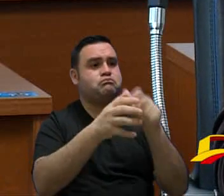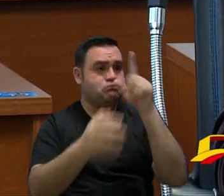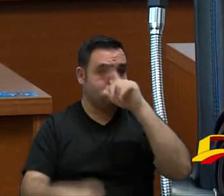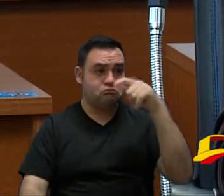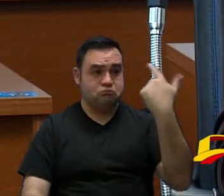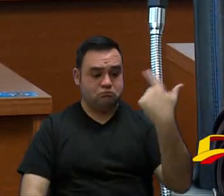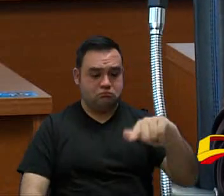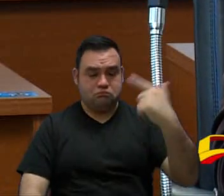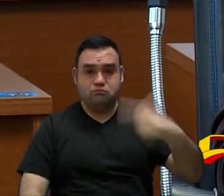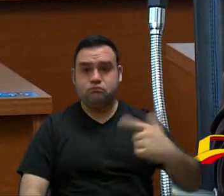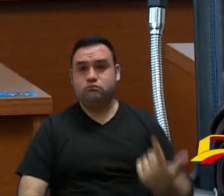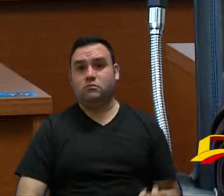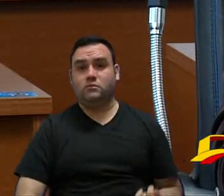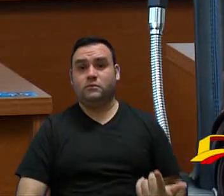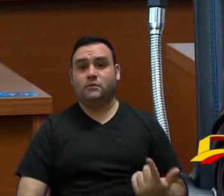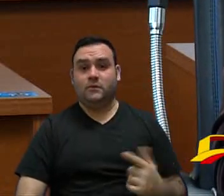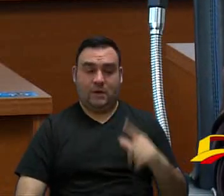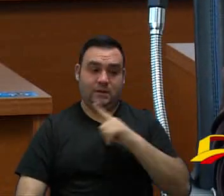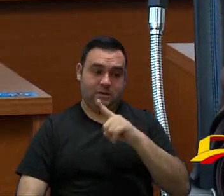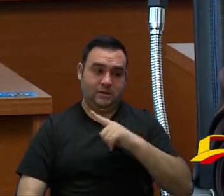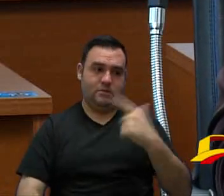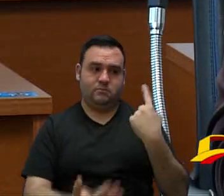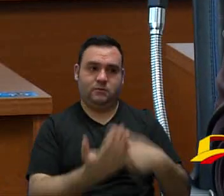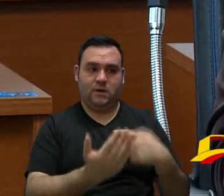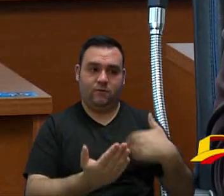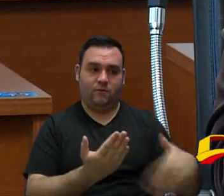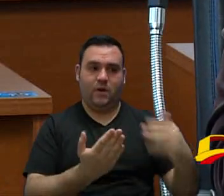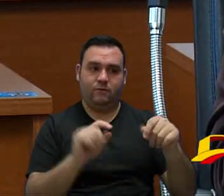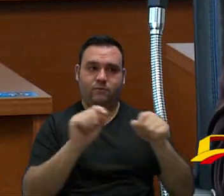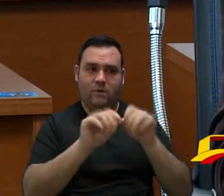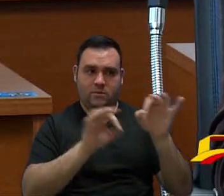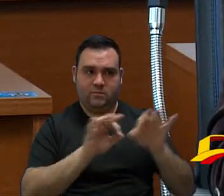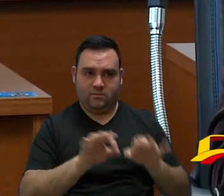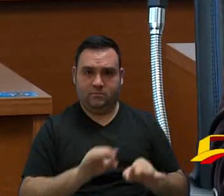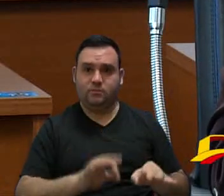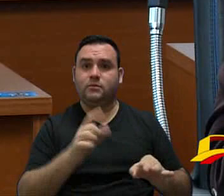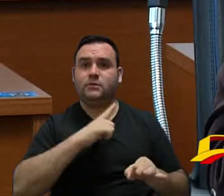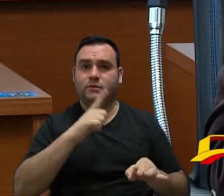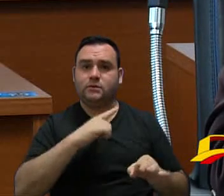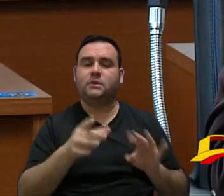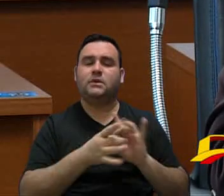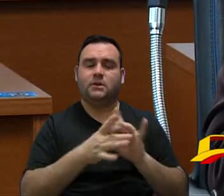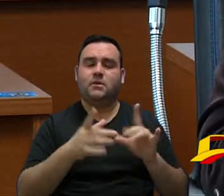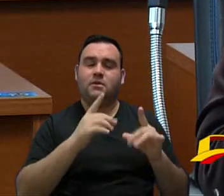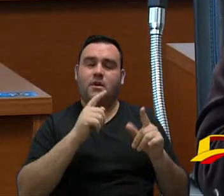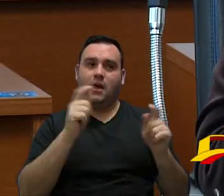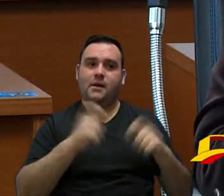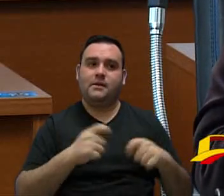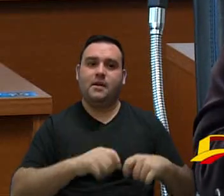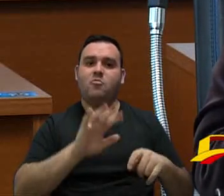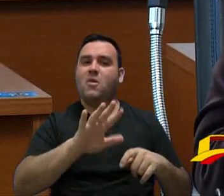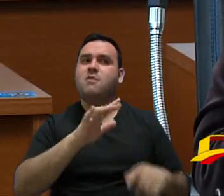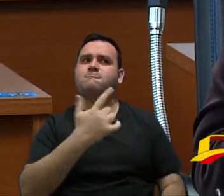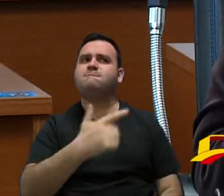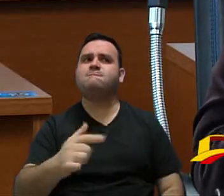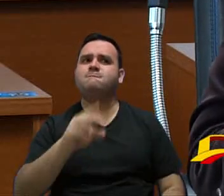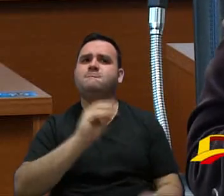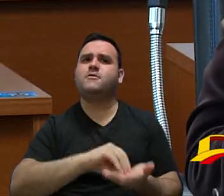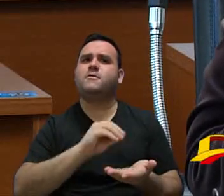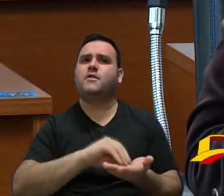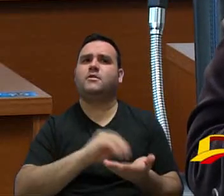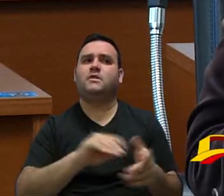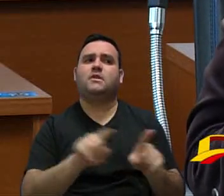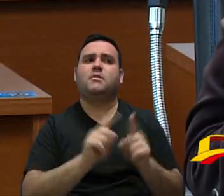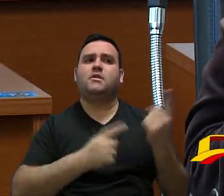hospitalares eu estaria um programadas para serem feitas que existem à disposição para serem feitas mas não estão